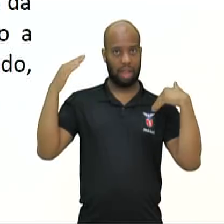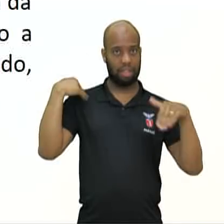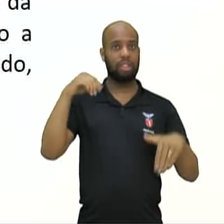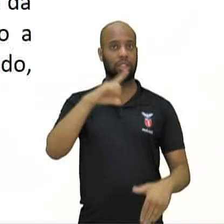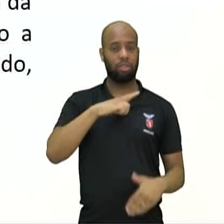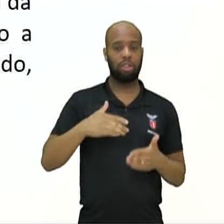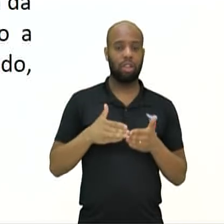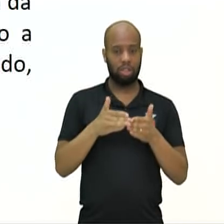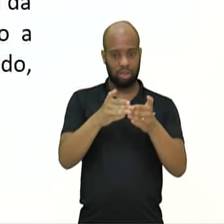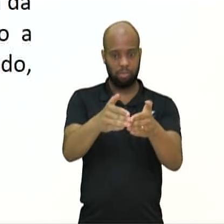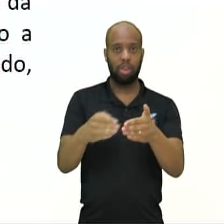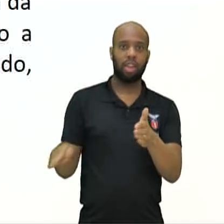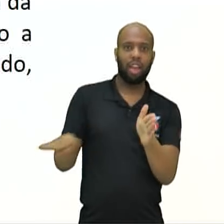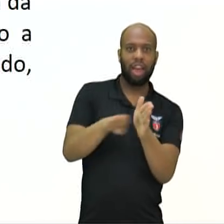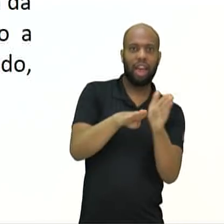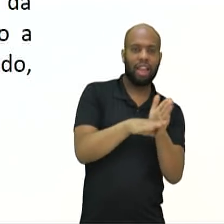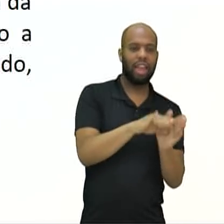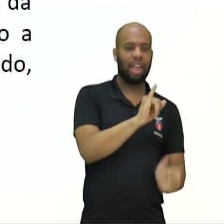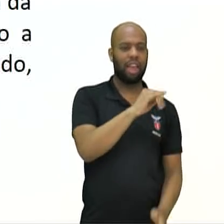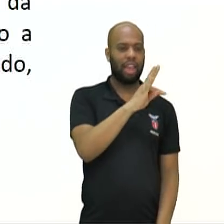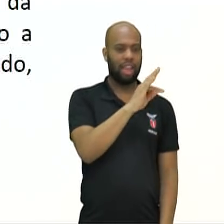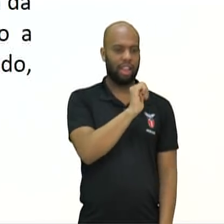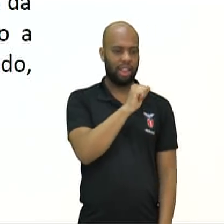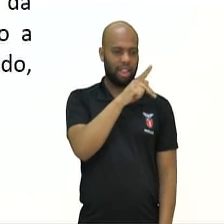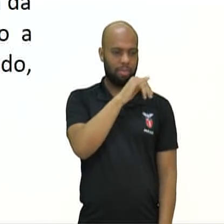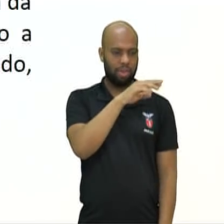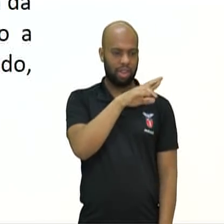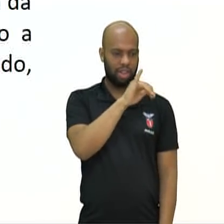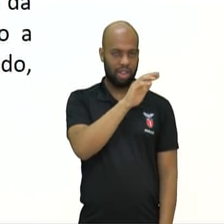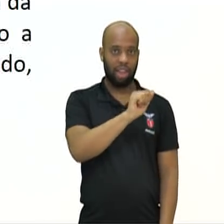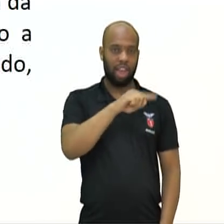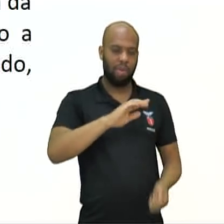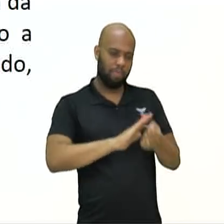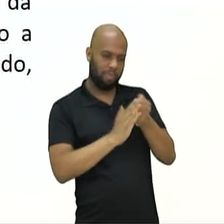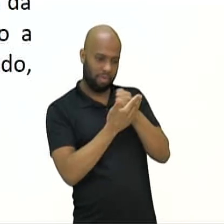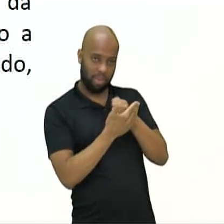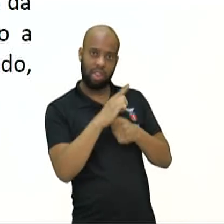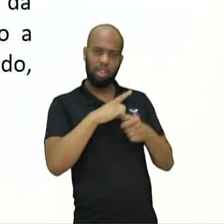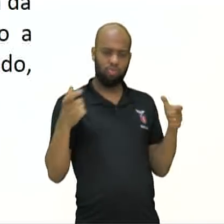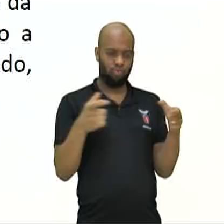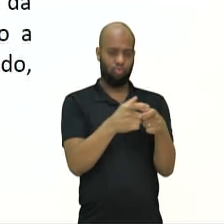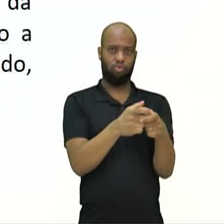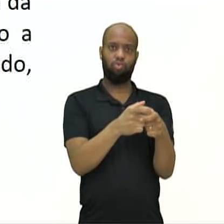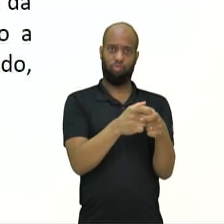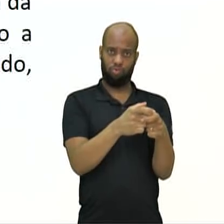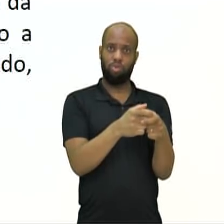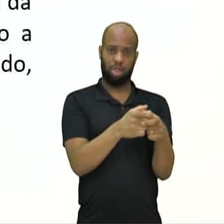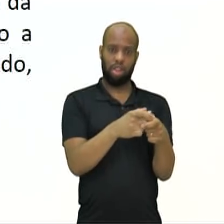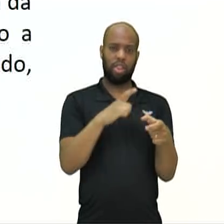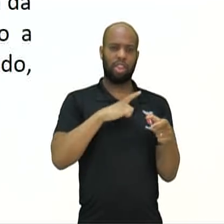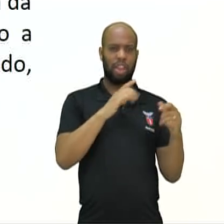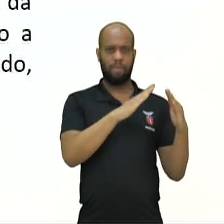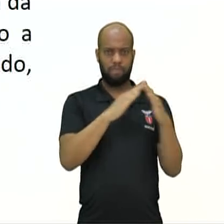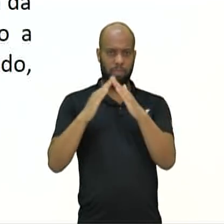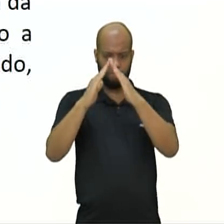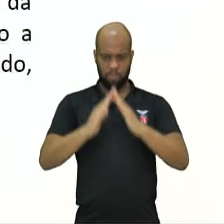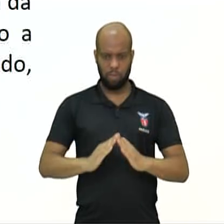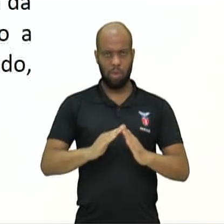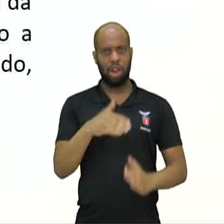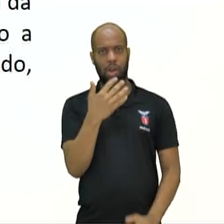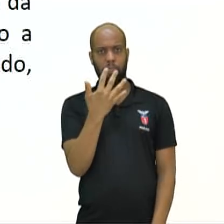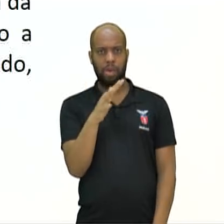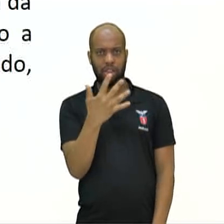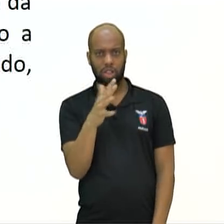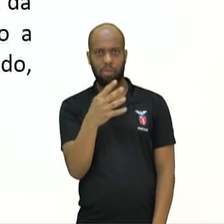escuna, que vai até Itapirica, um pequeno vilarejo no qual moram pouco mais